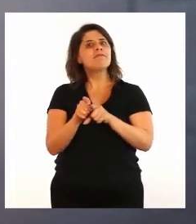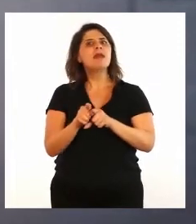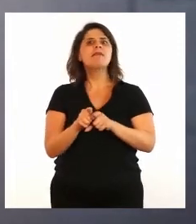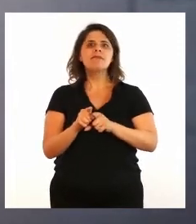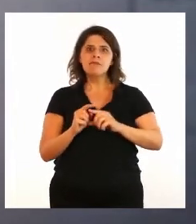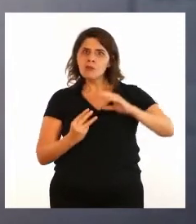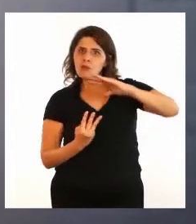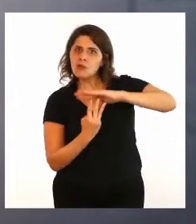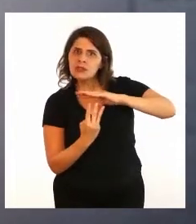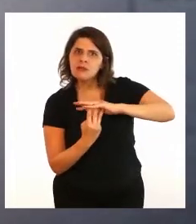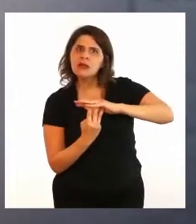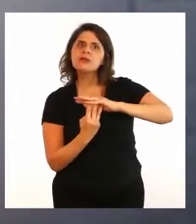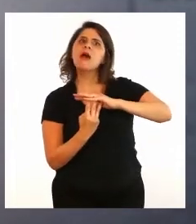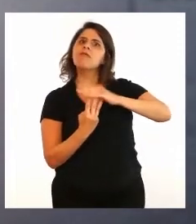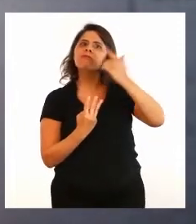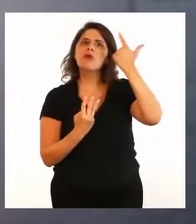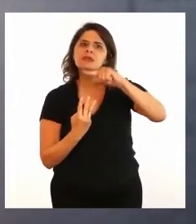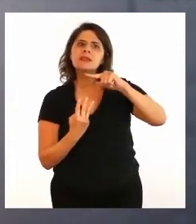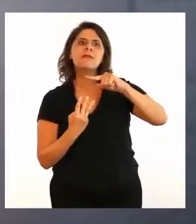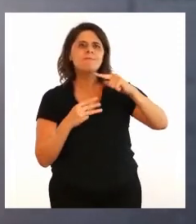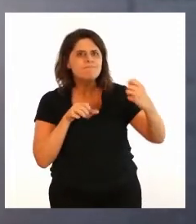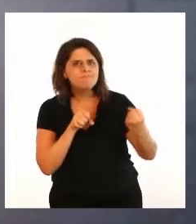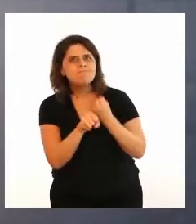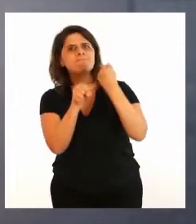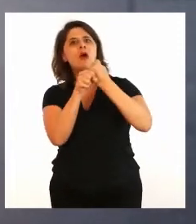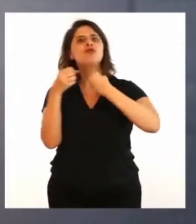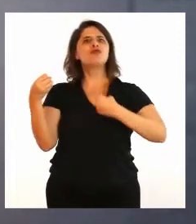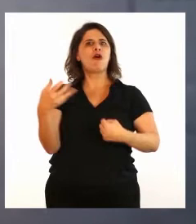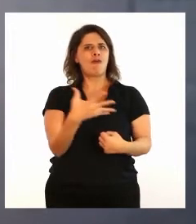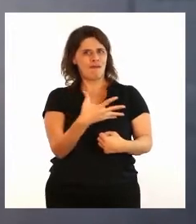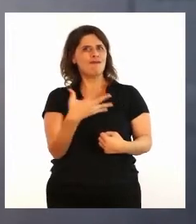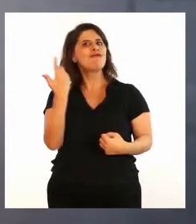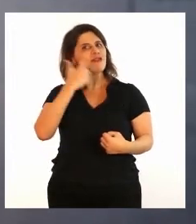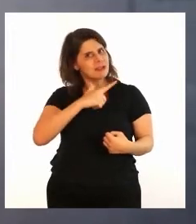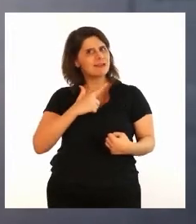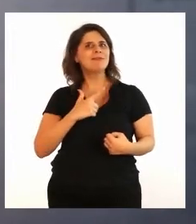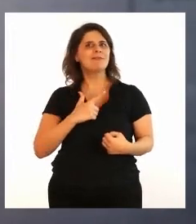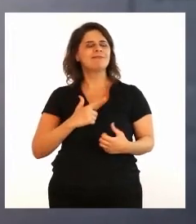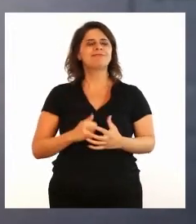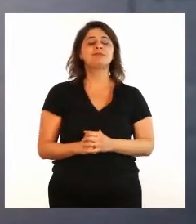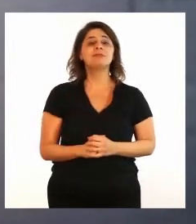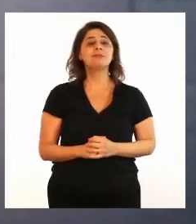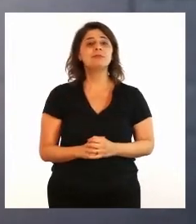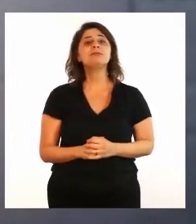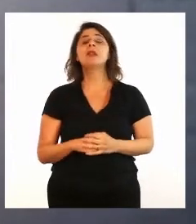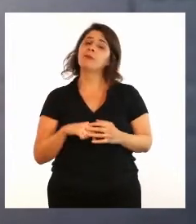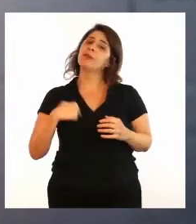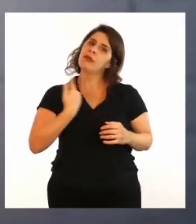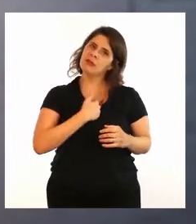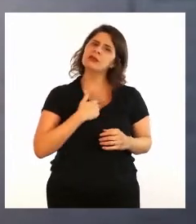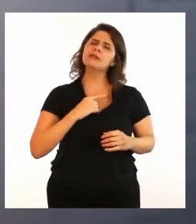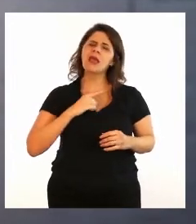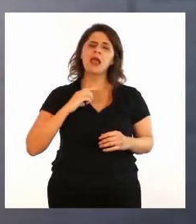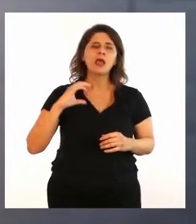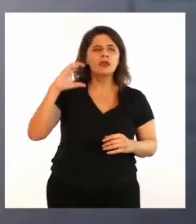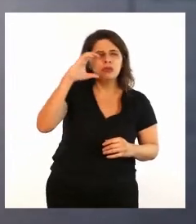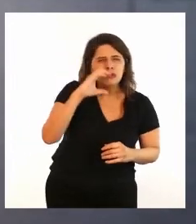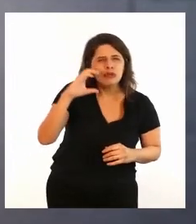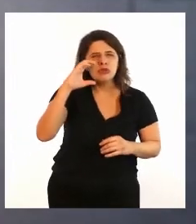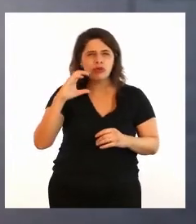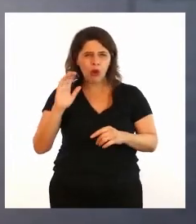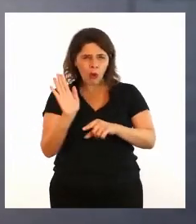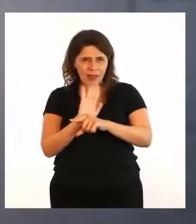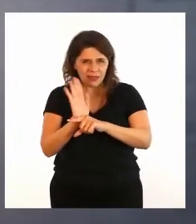reconstrução. Sobre isso, para quem se interessar, nós recomendamos um documentário muito